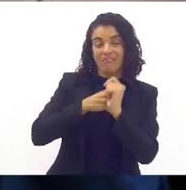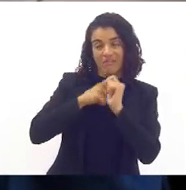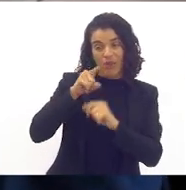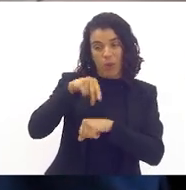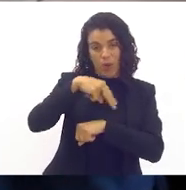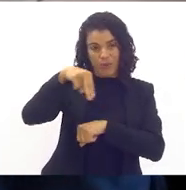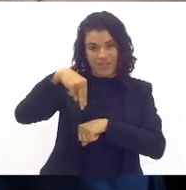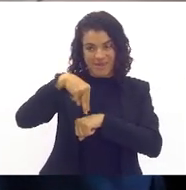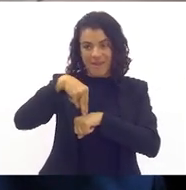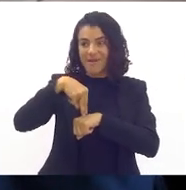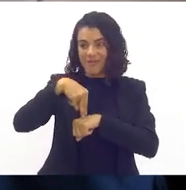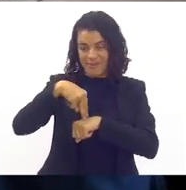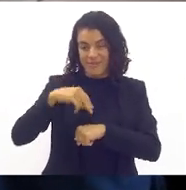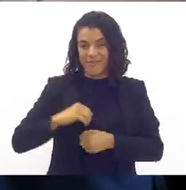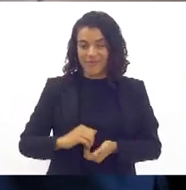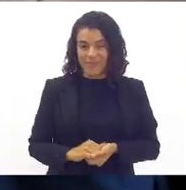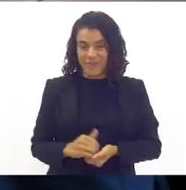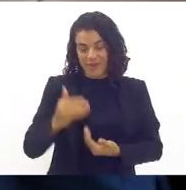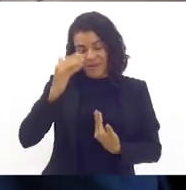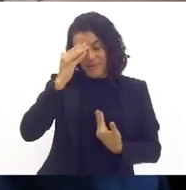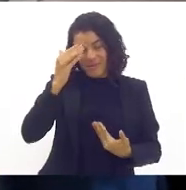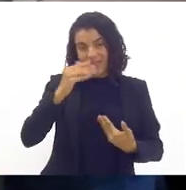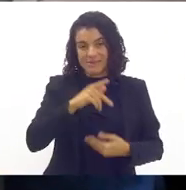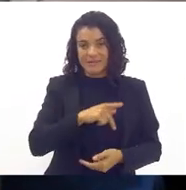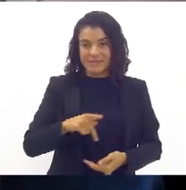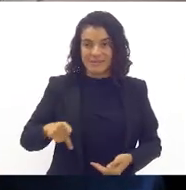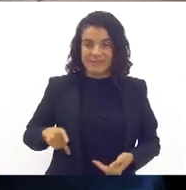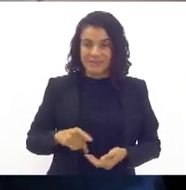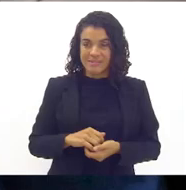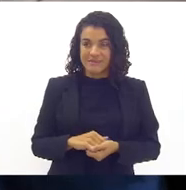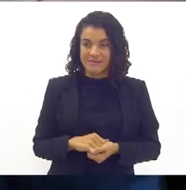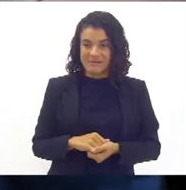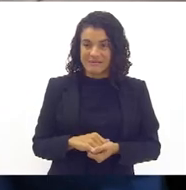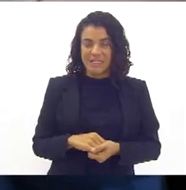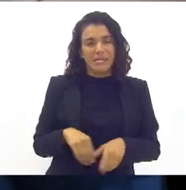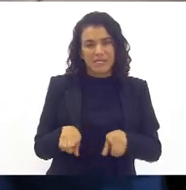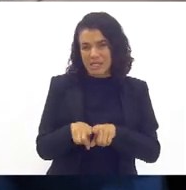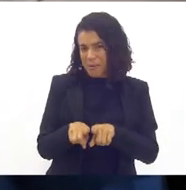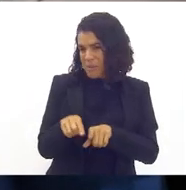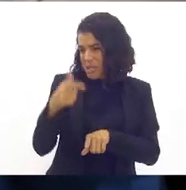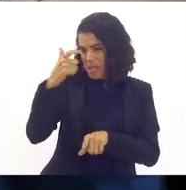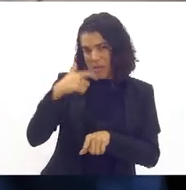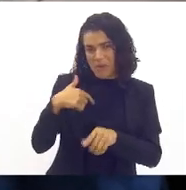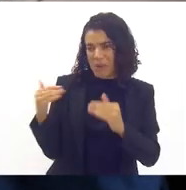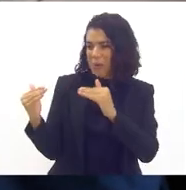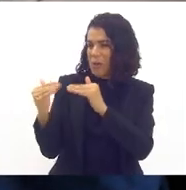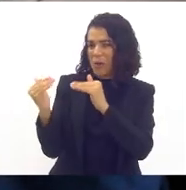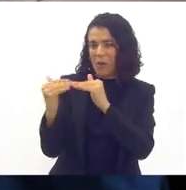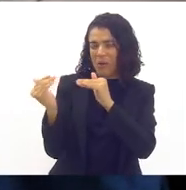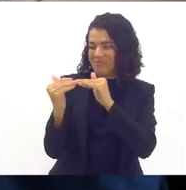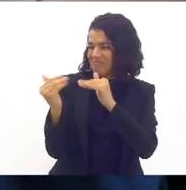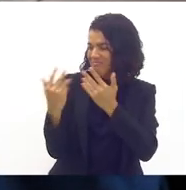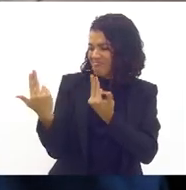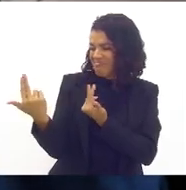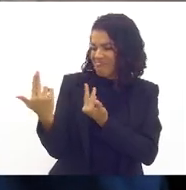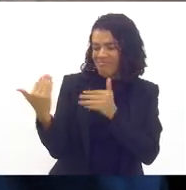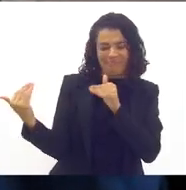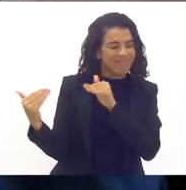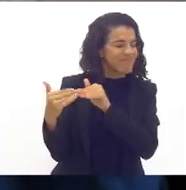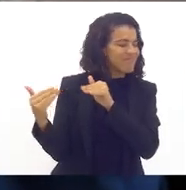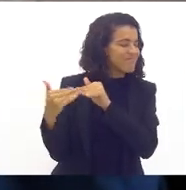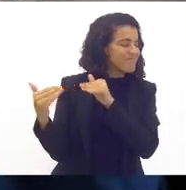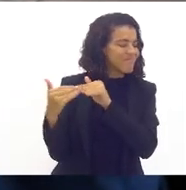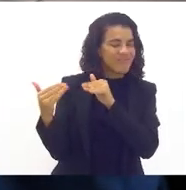da União. Obrigado, presidente. Aliás, eu estou concordando, nós hoje estamos afinadíssimos,